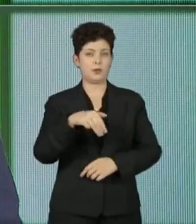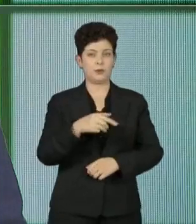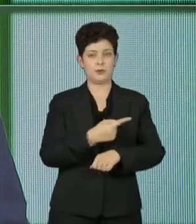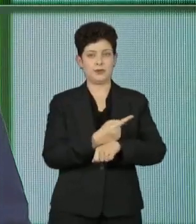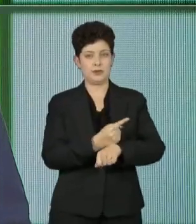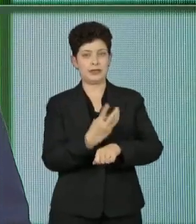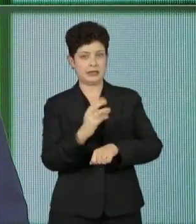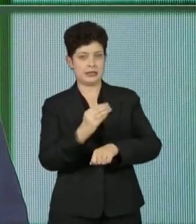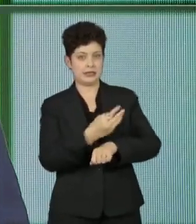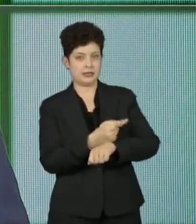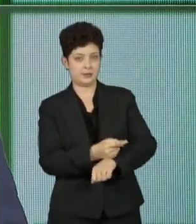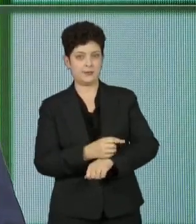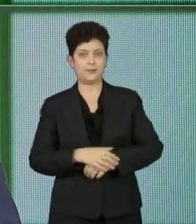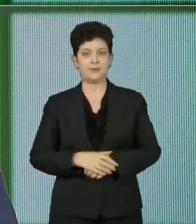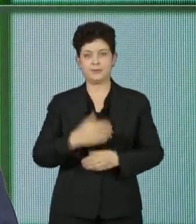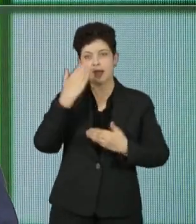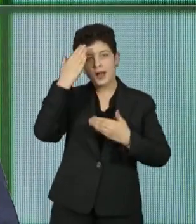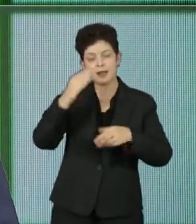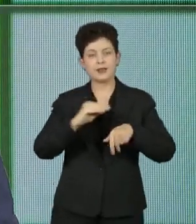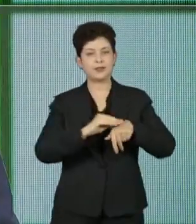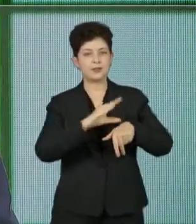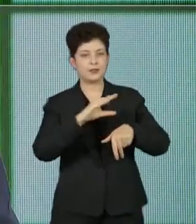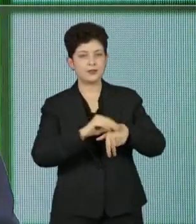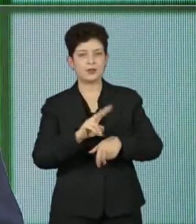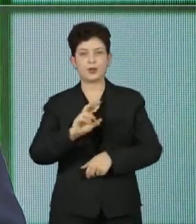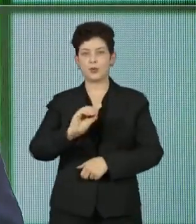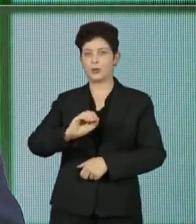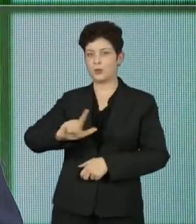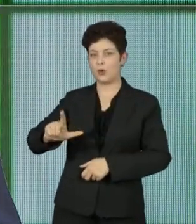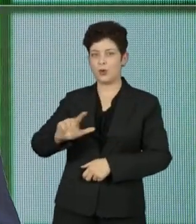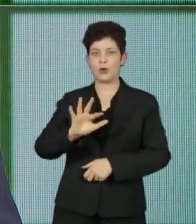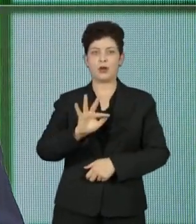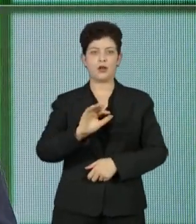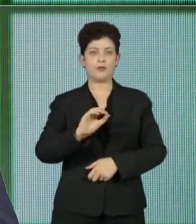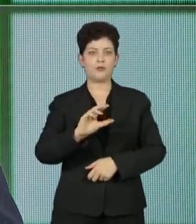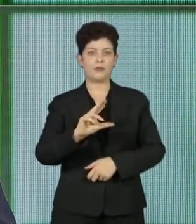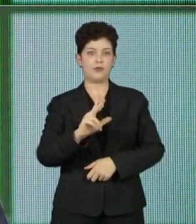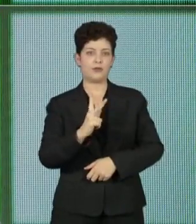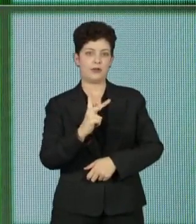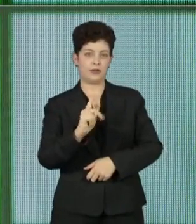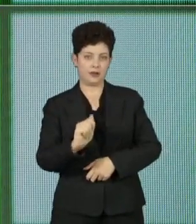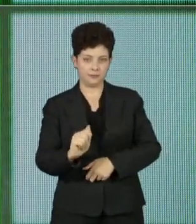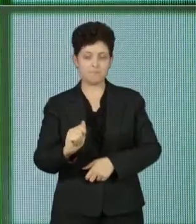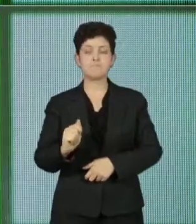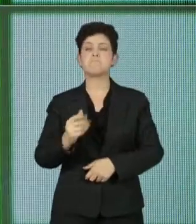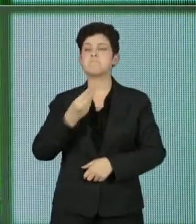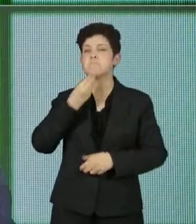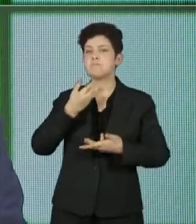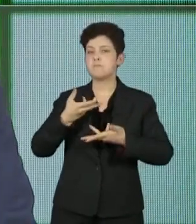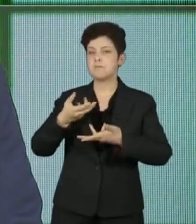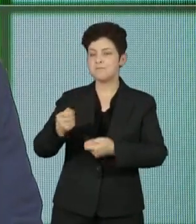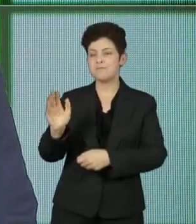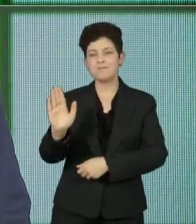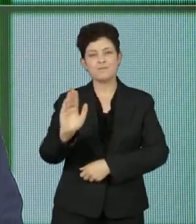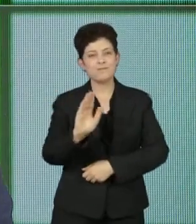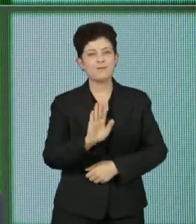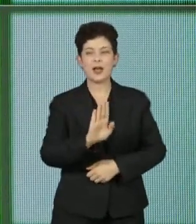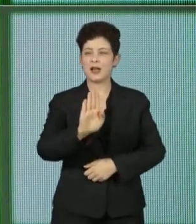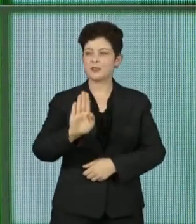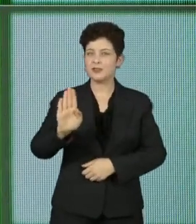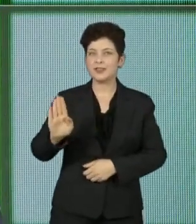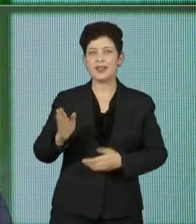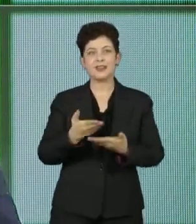e olha eu quero agradecer a TV Cultura também UOL e a folha por dar essa oportunidade complementar que os candidatos